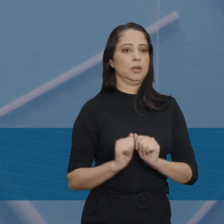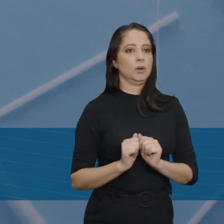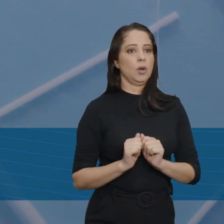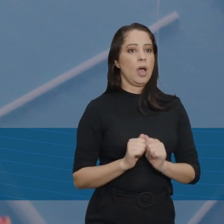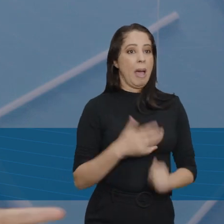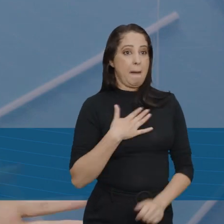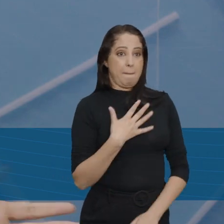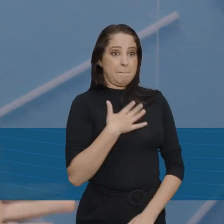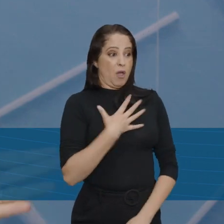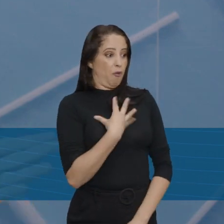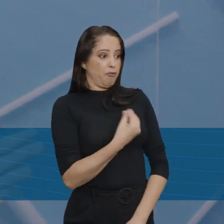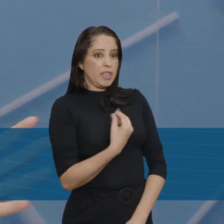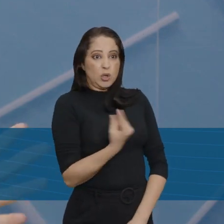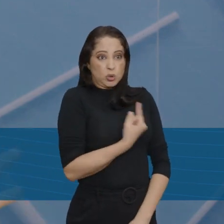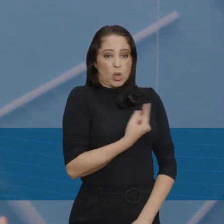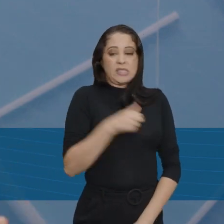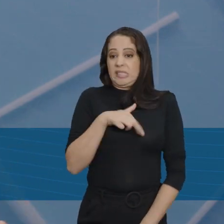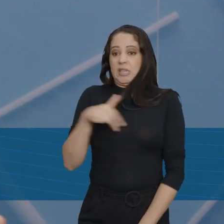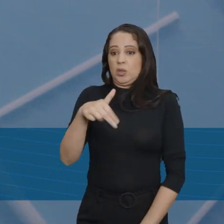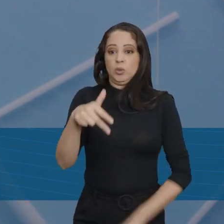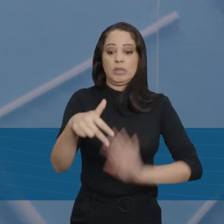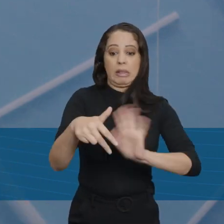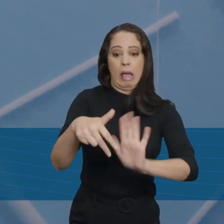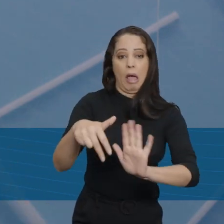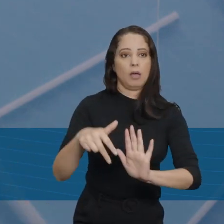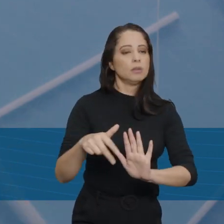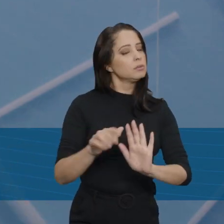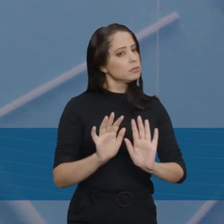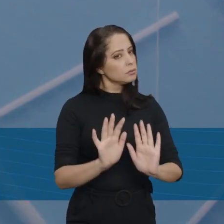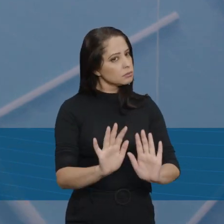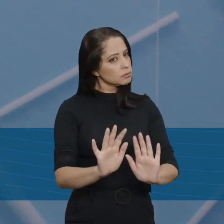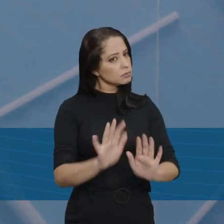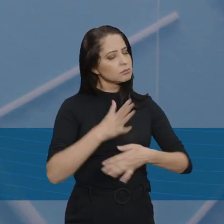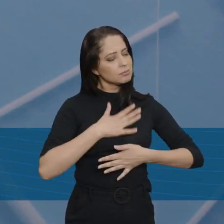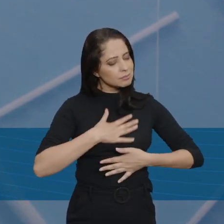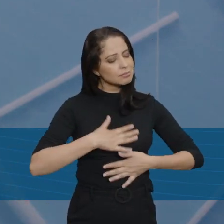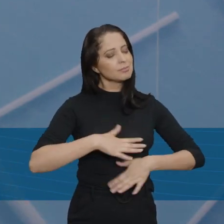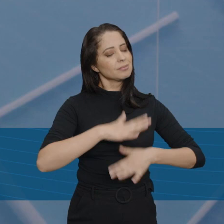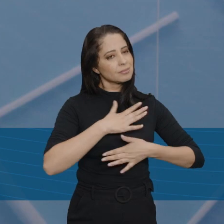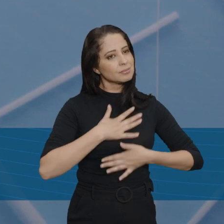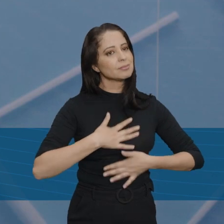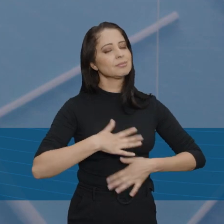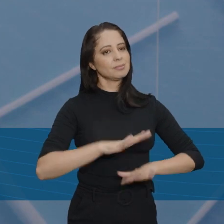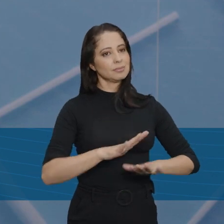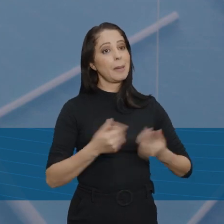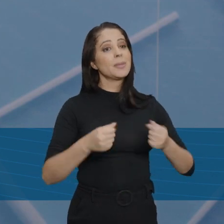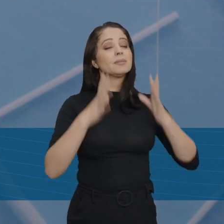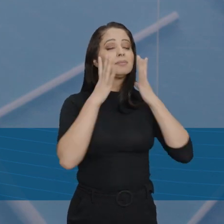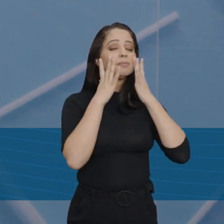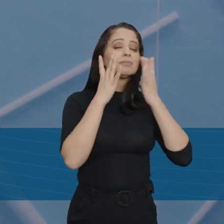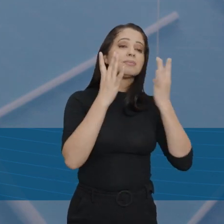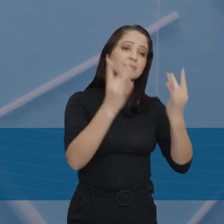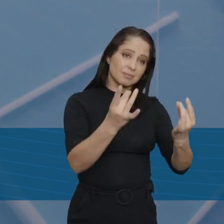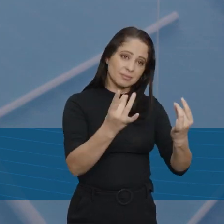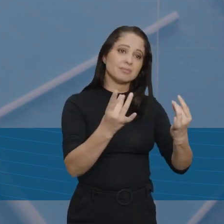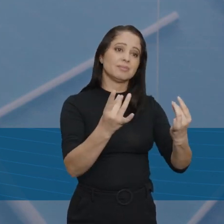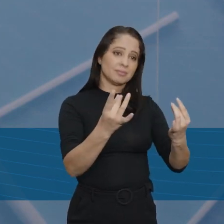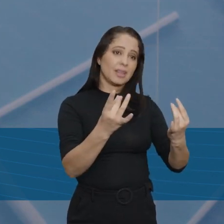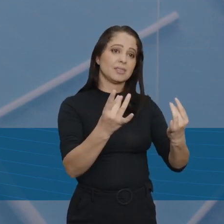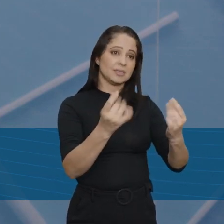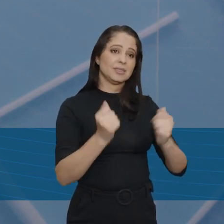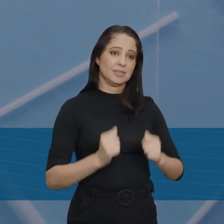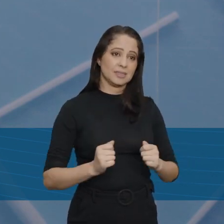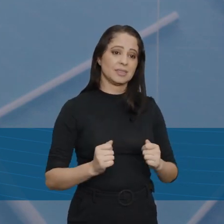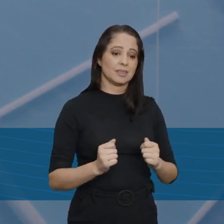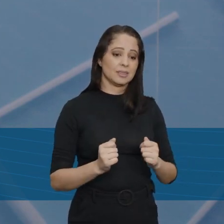um quarteirão, eu não deixo mais. Não, calma, né? Acho que a gente precisa ter esse olhar atento que a Letícia